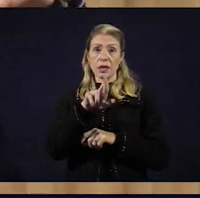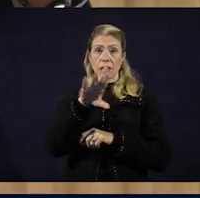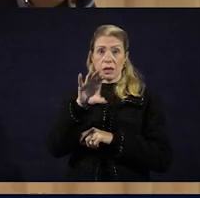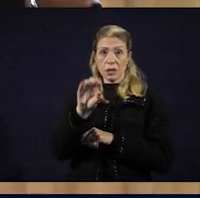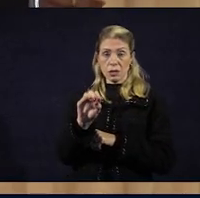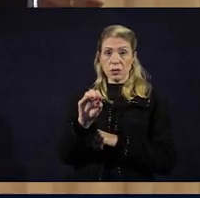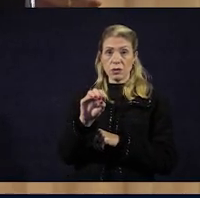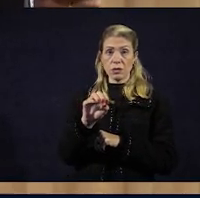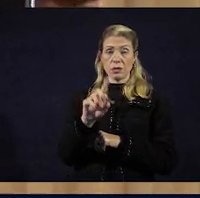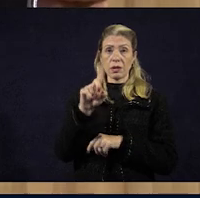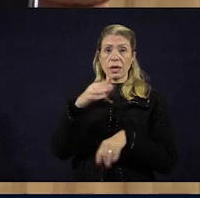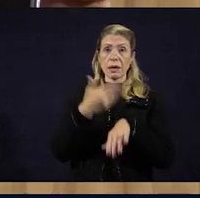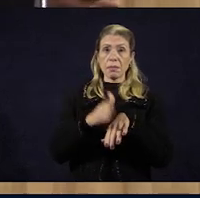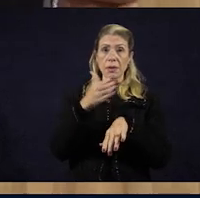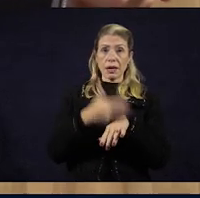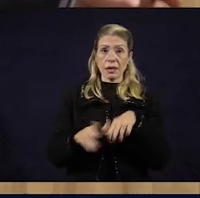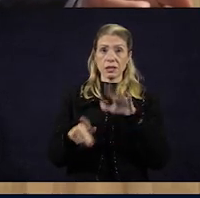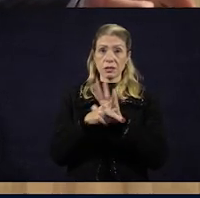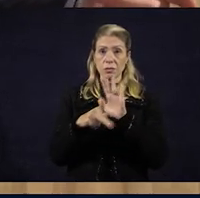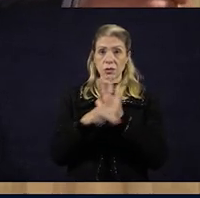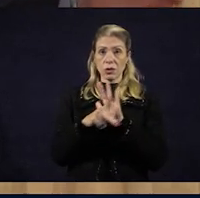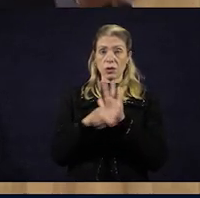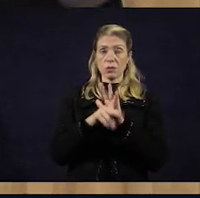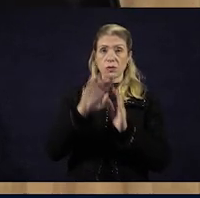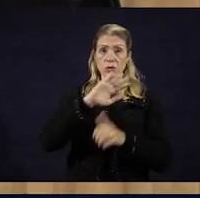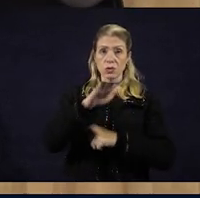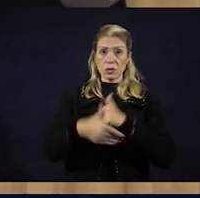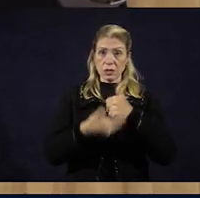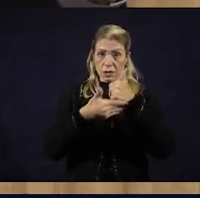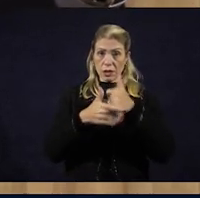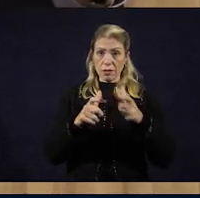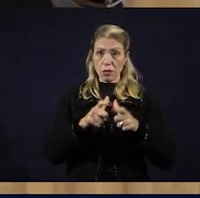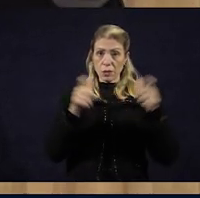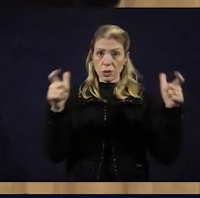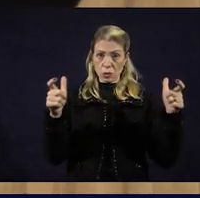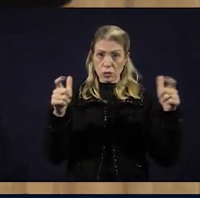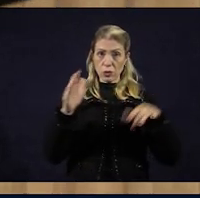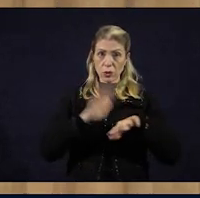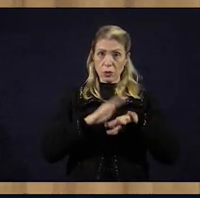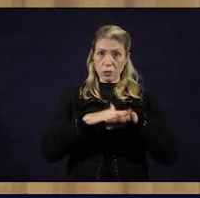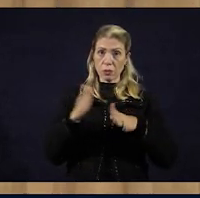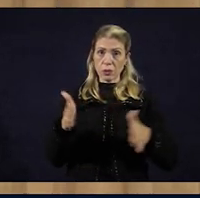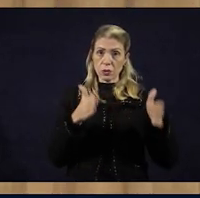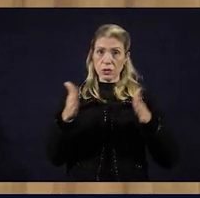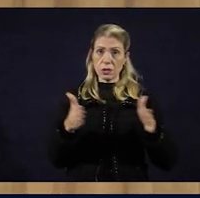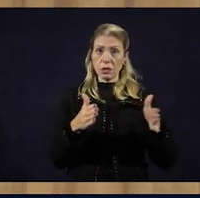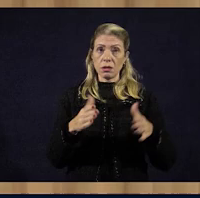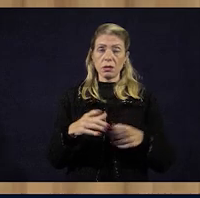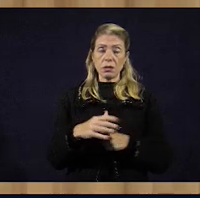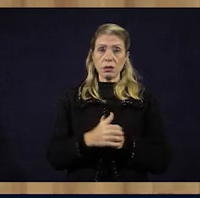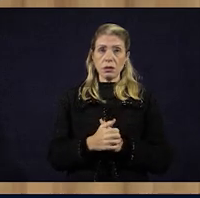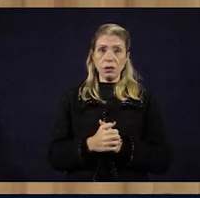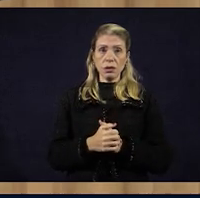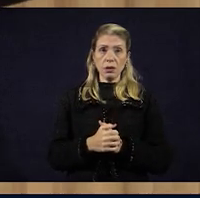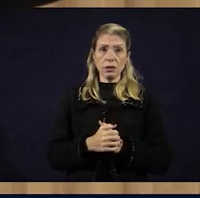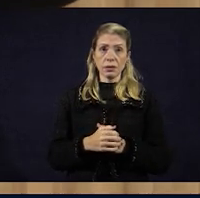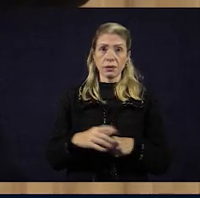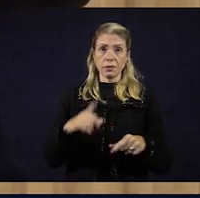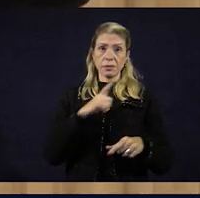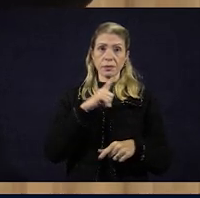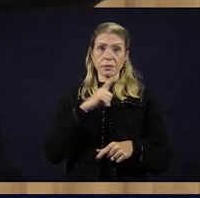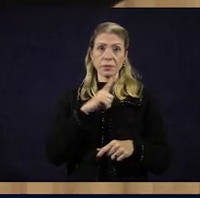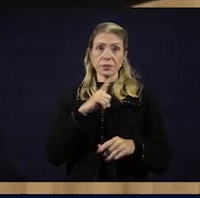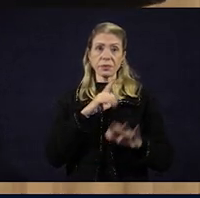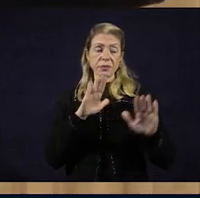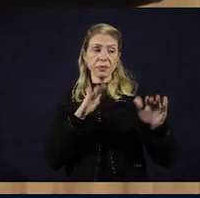de a prática de práticas mais sustentáveis aumentar a produção vai ter uma renda